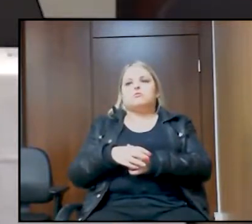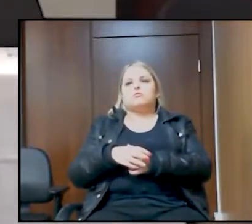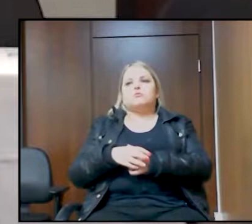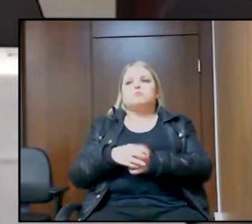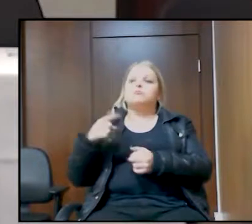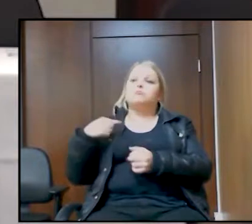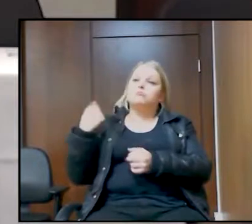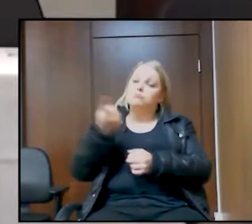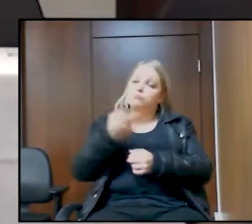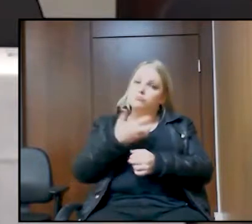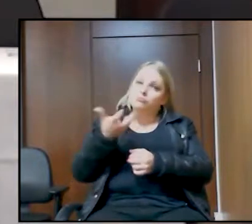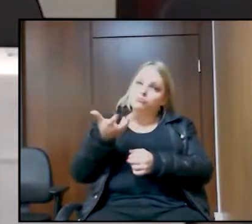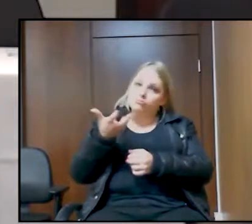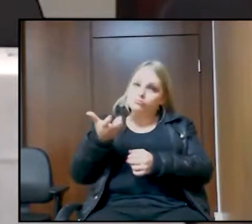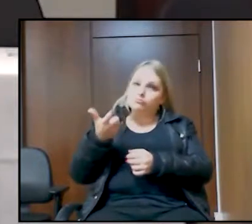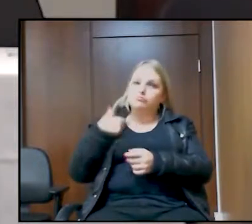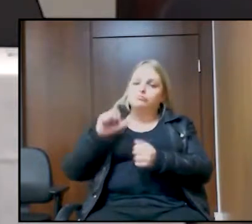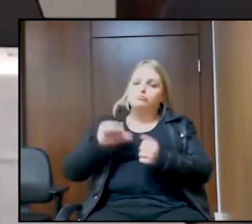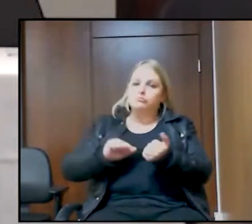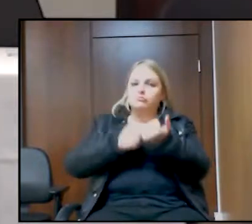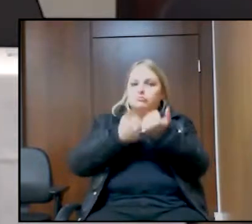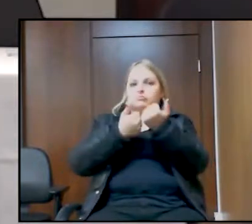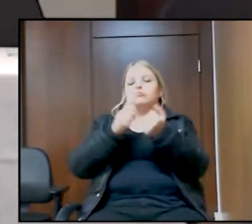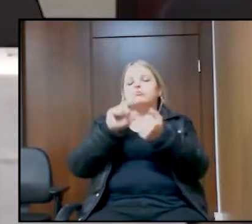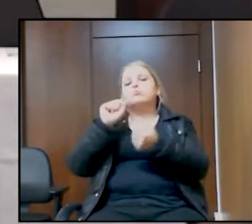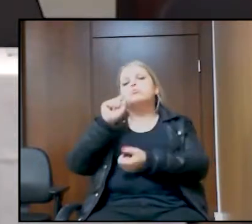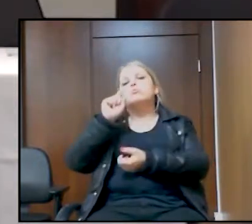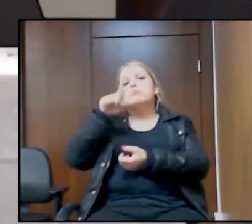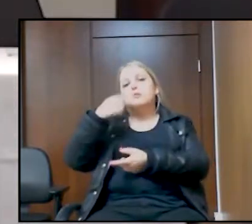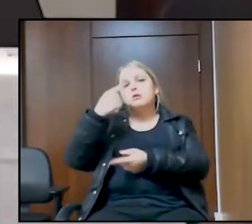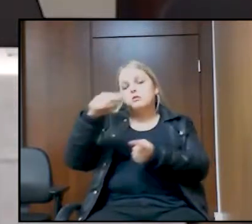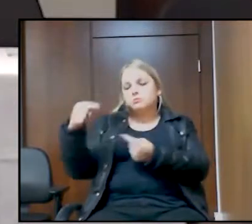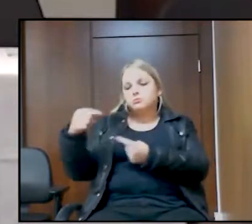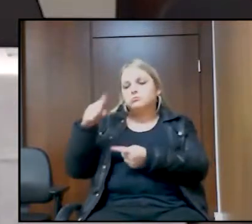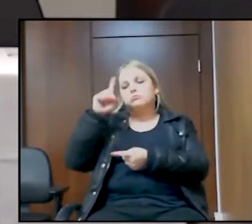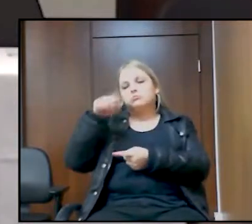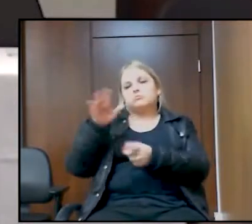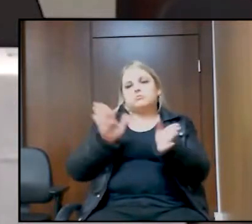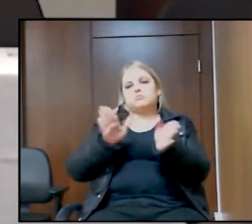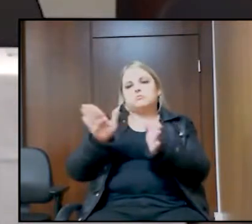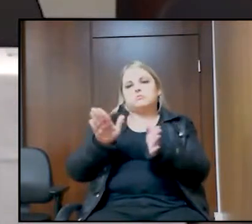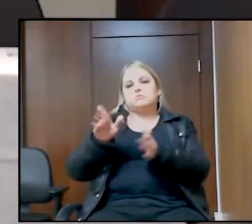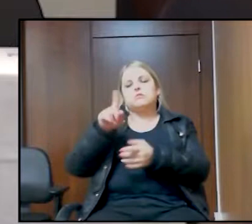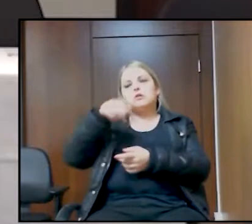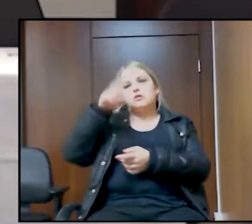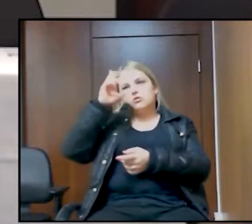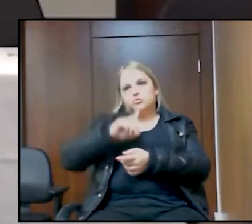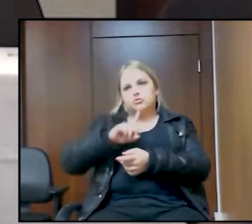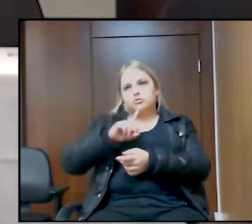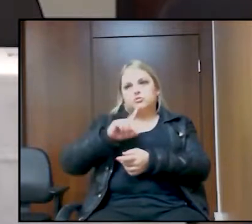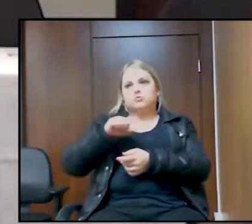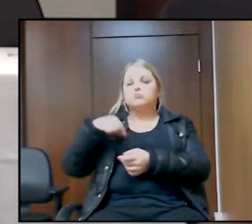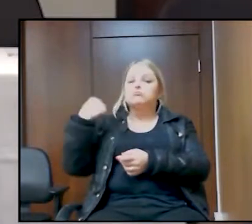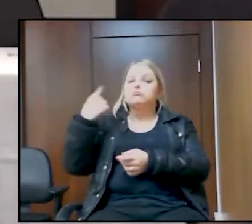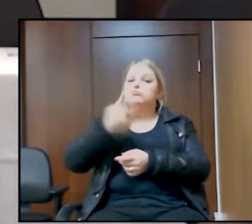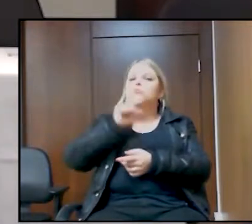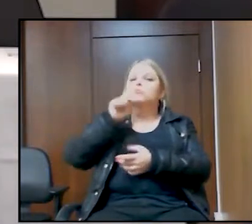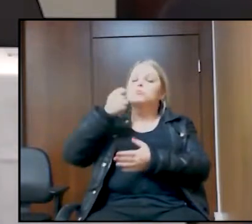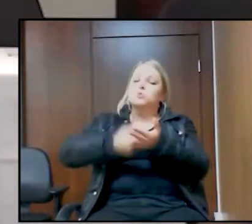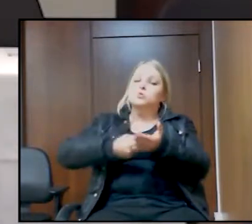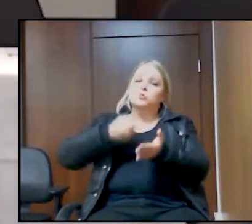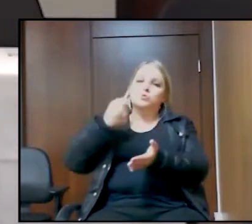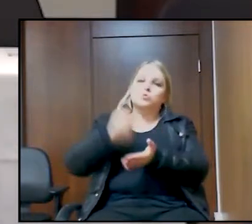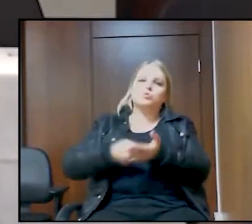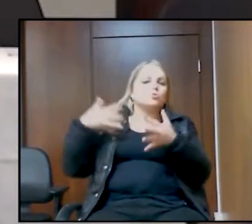nós queremos, e eu tenho defendido isso, a discussão de acessibilidade como acesso a direitos. Aí nós juntamos a luta